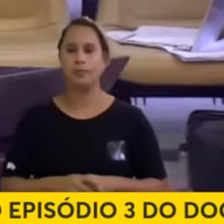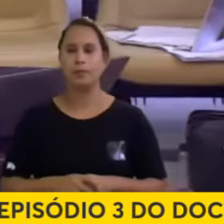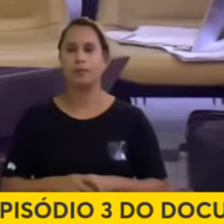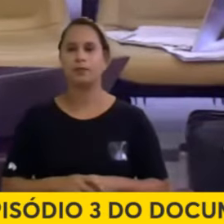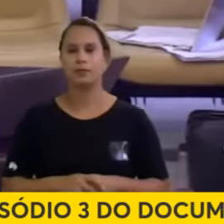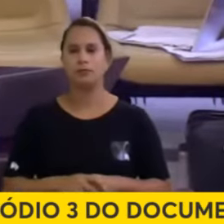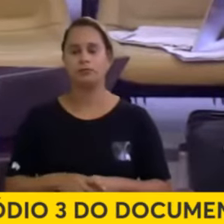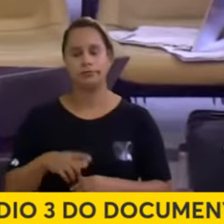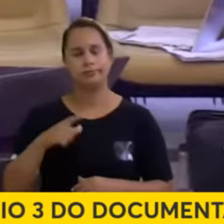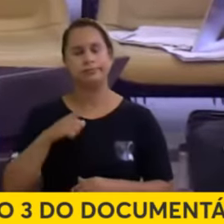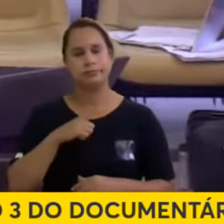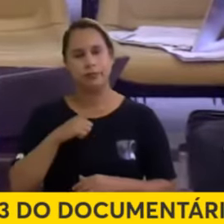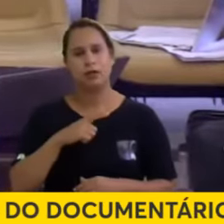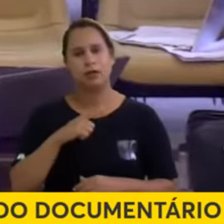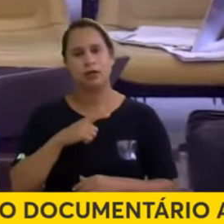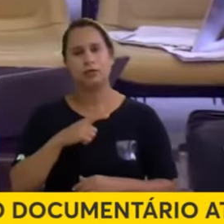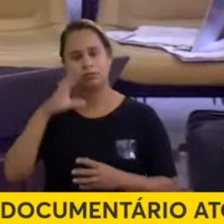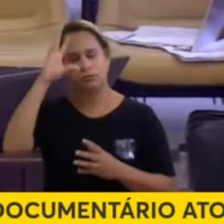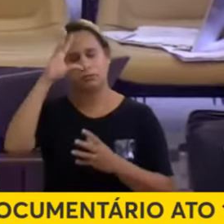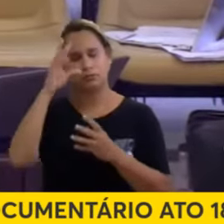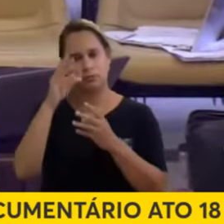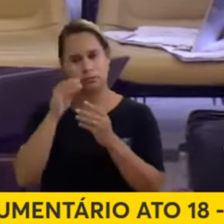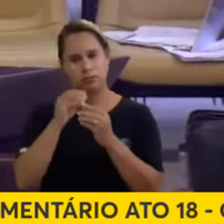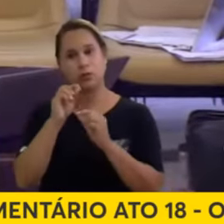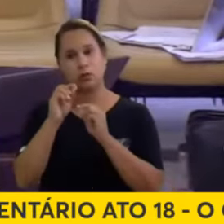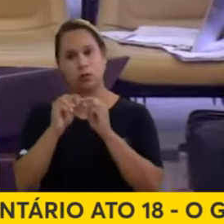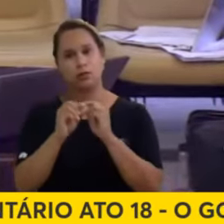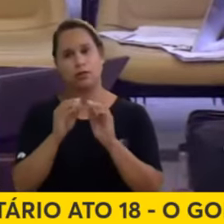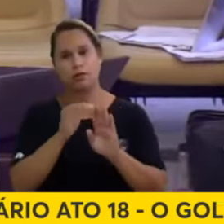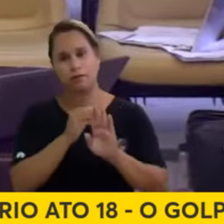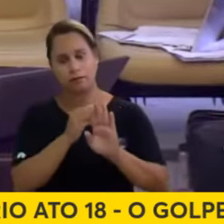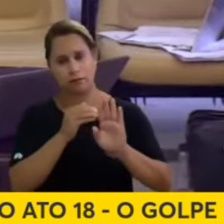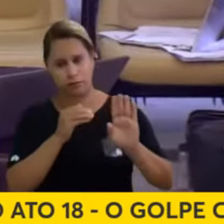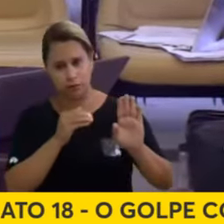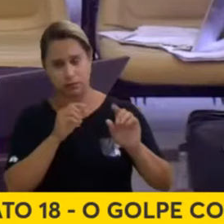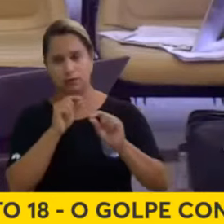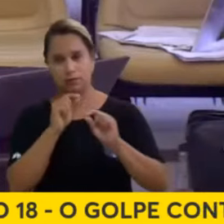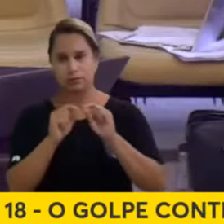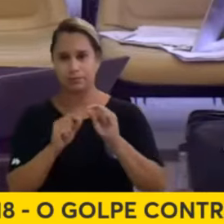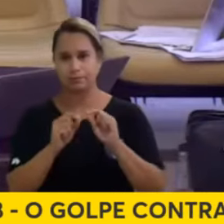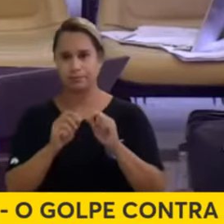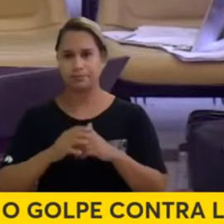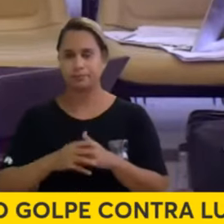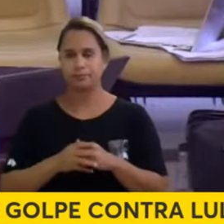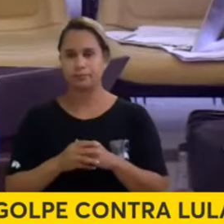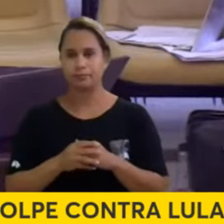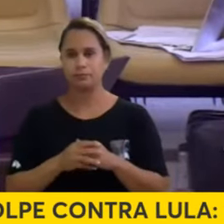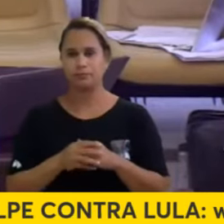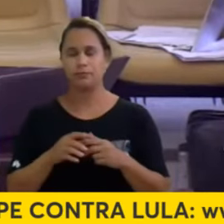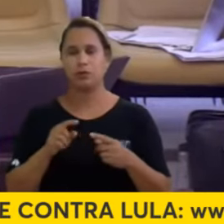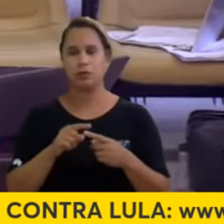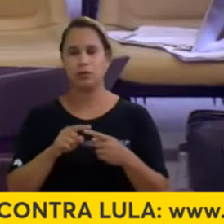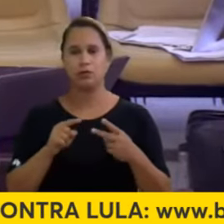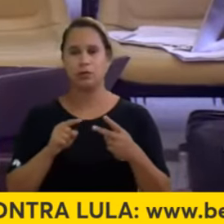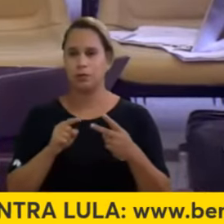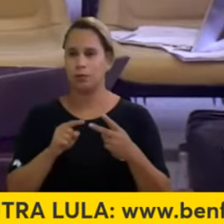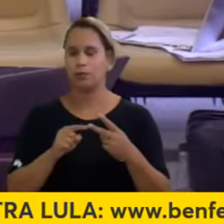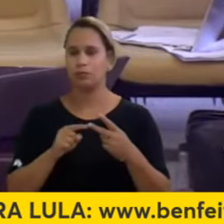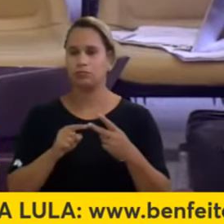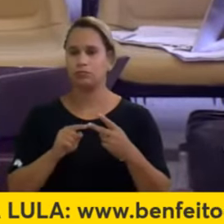precedente entendendo esse afastamento pros dois pontos finais aqui eh